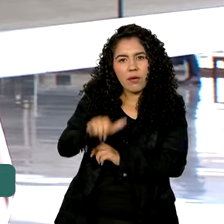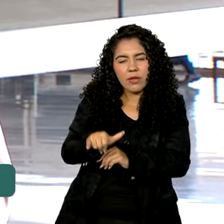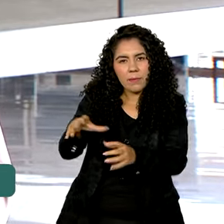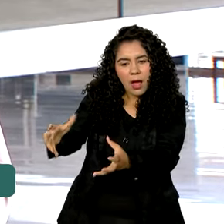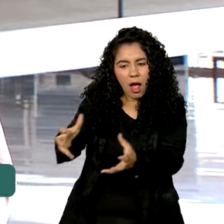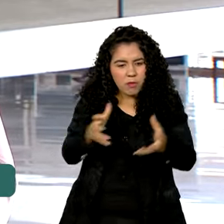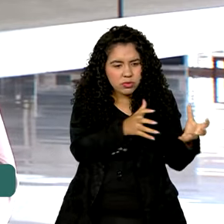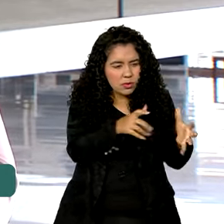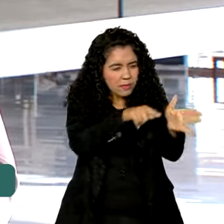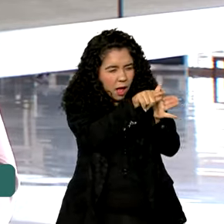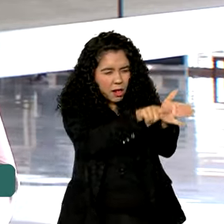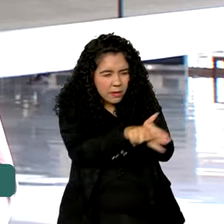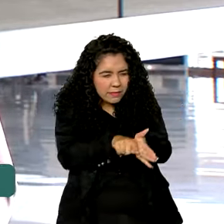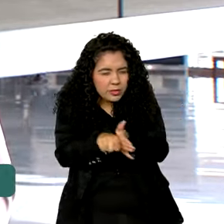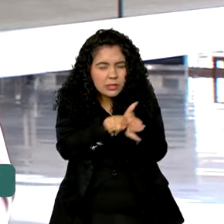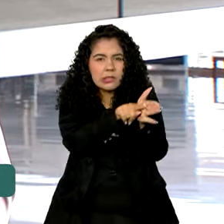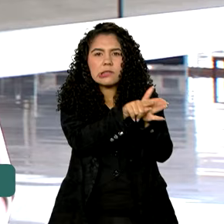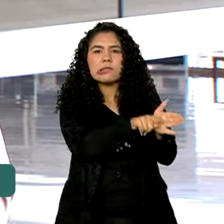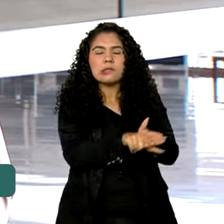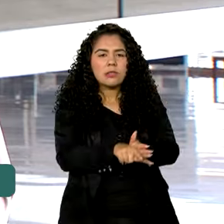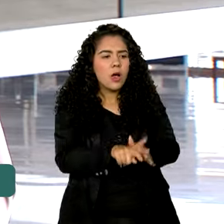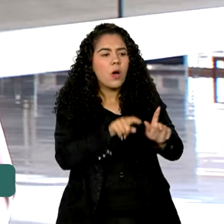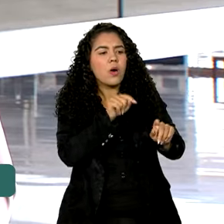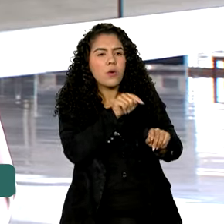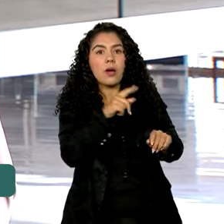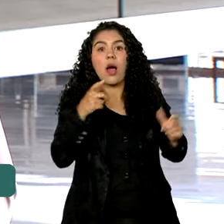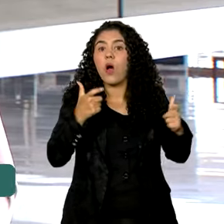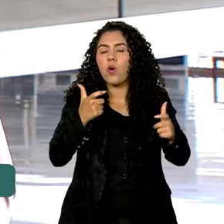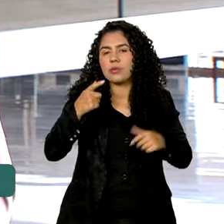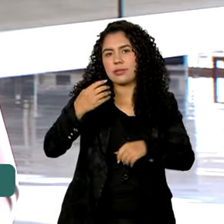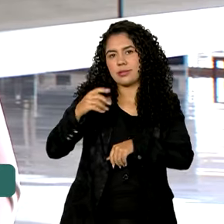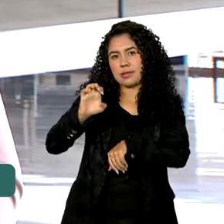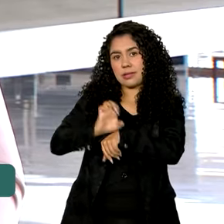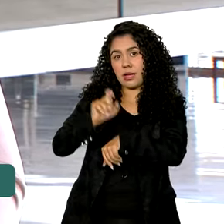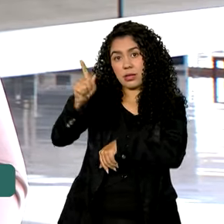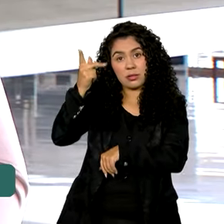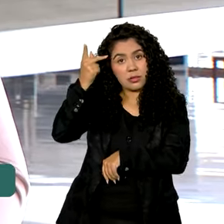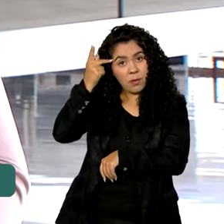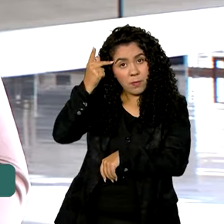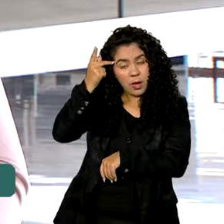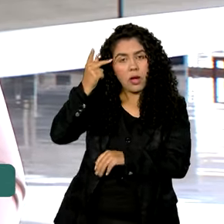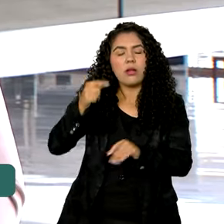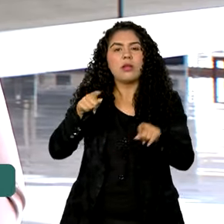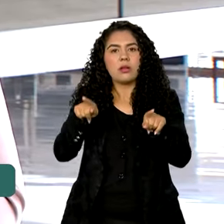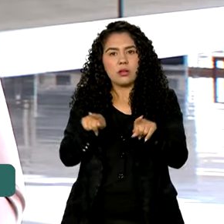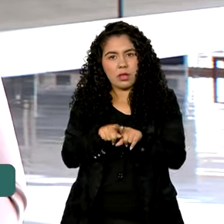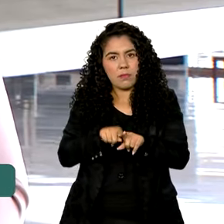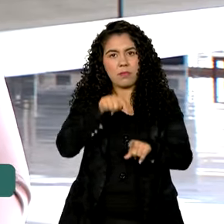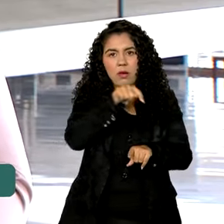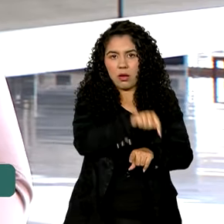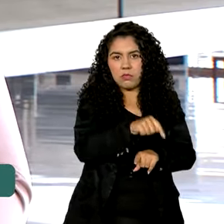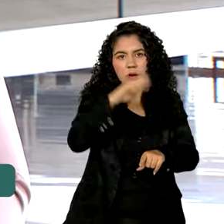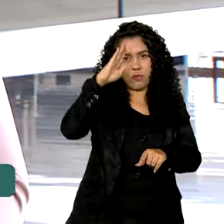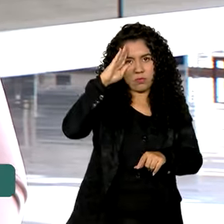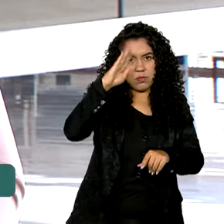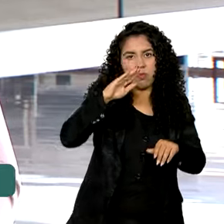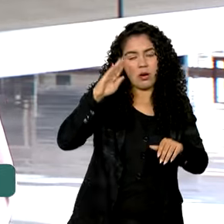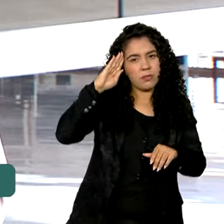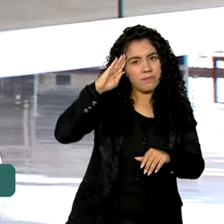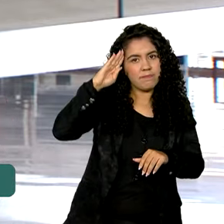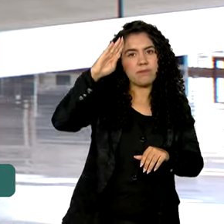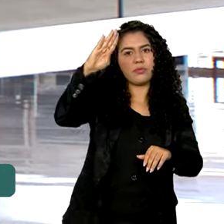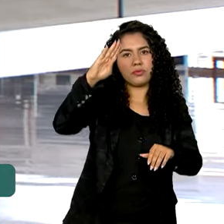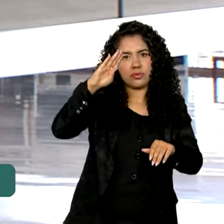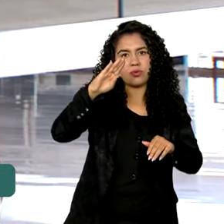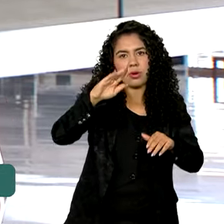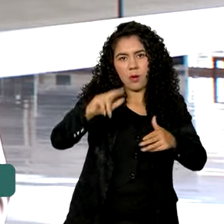Para investigação pelo serviço de investigação que fica em São Paulo e olha além desse trabalho da força área brasileira a secretaria nacional